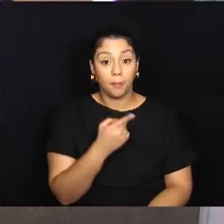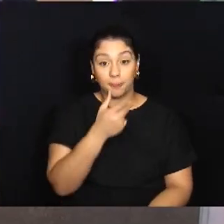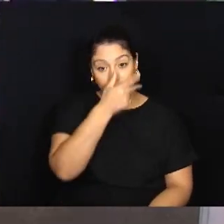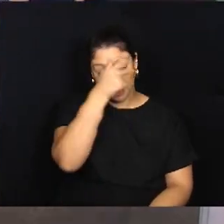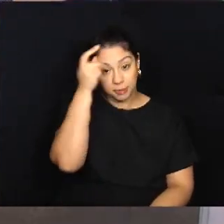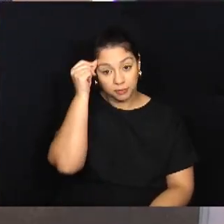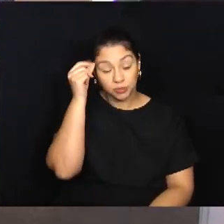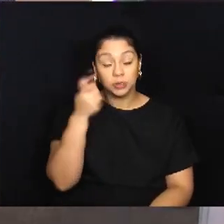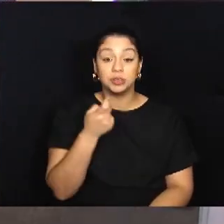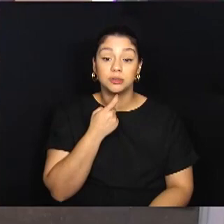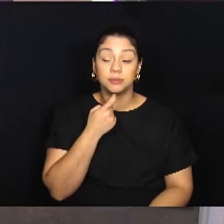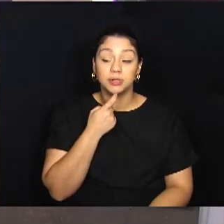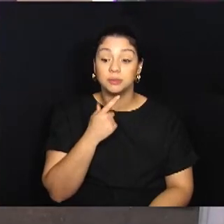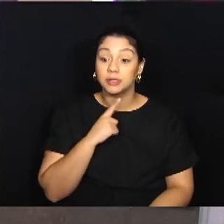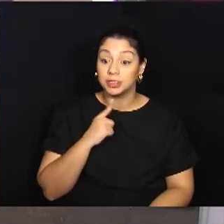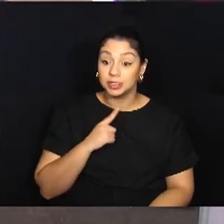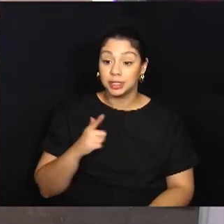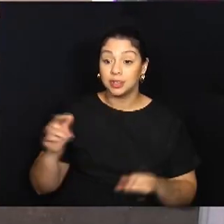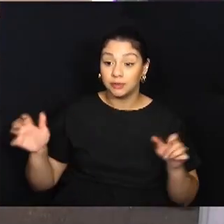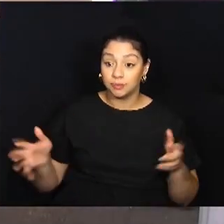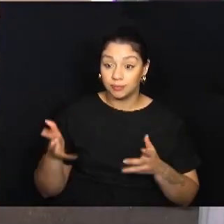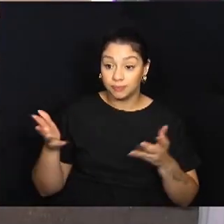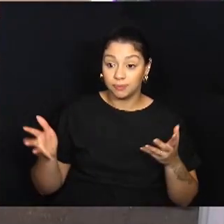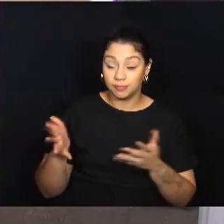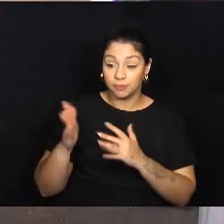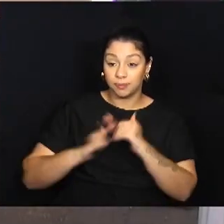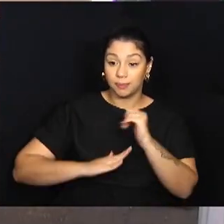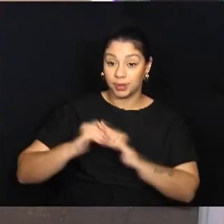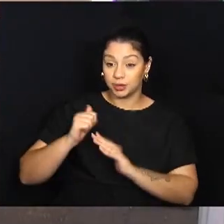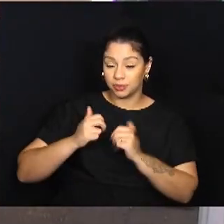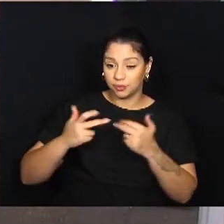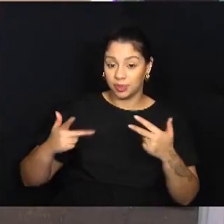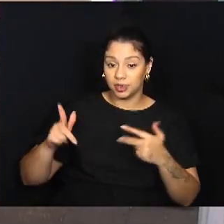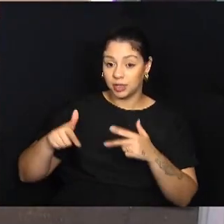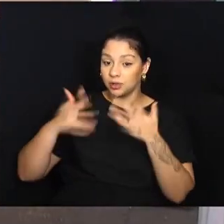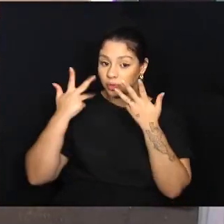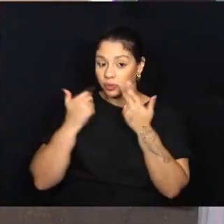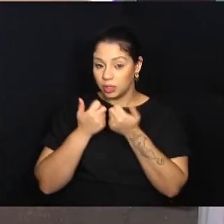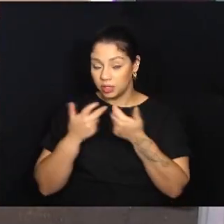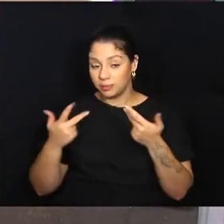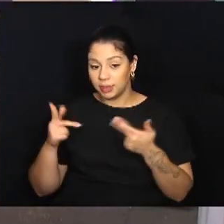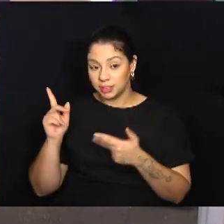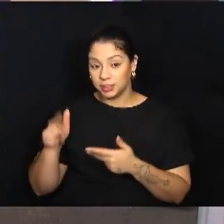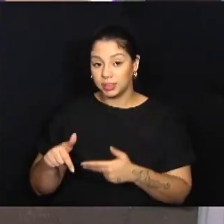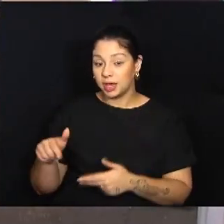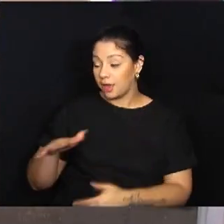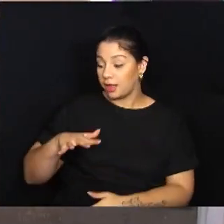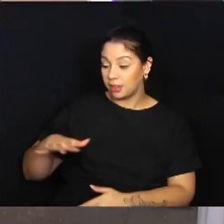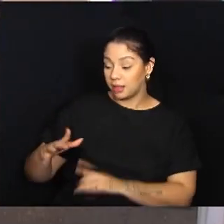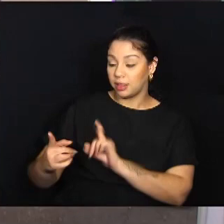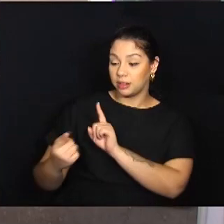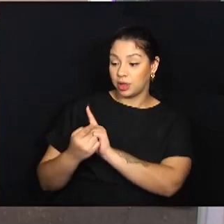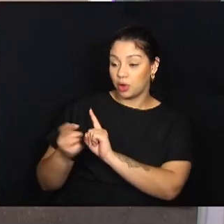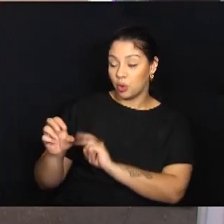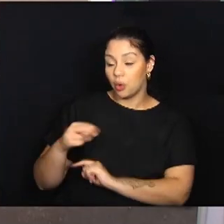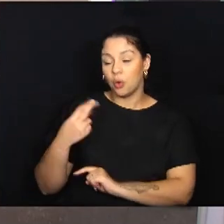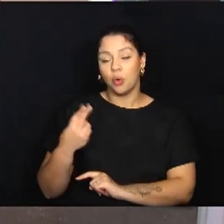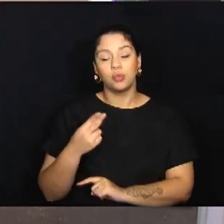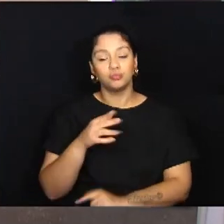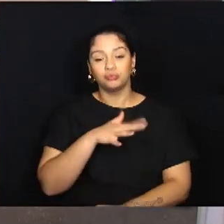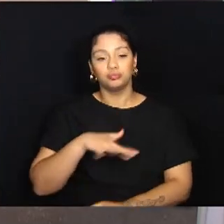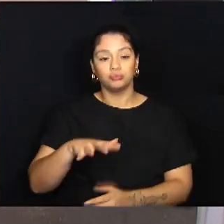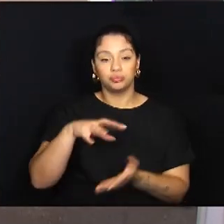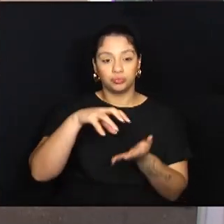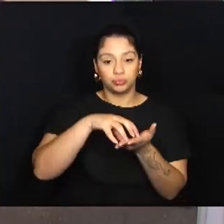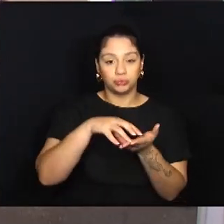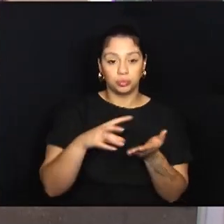Campinas tem promovido várias ações em prol dos animais, seja com os consultórios ou com as clínicas. Agora, sim, é